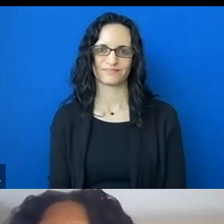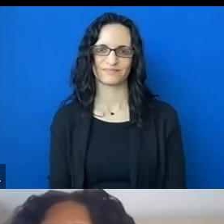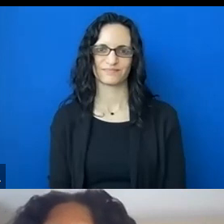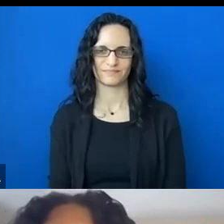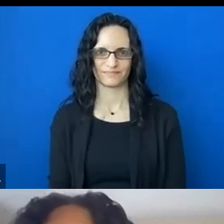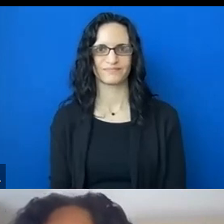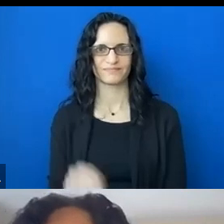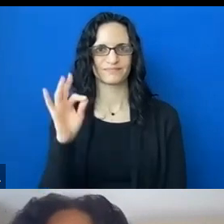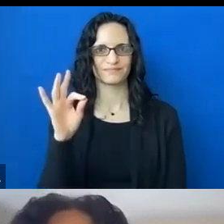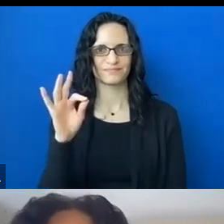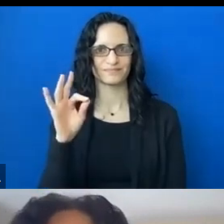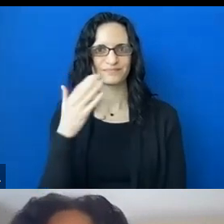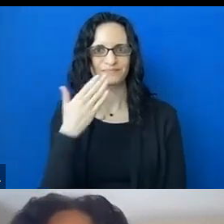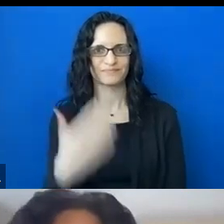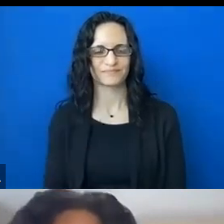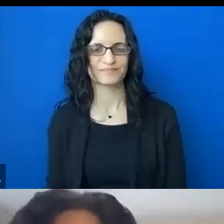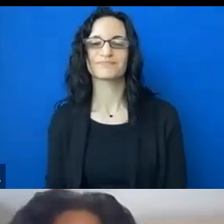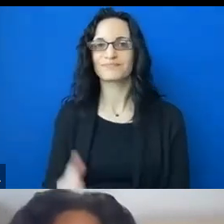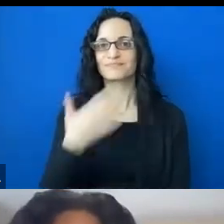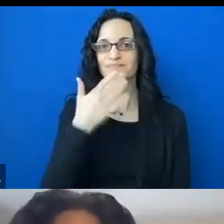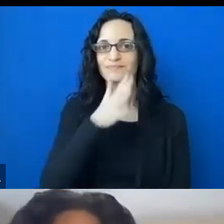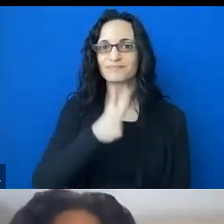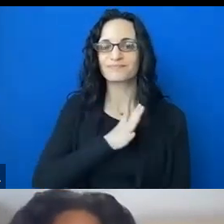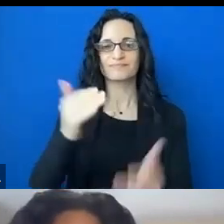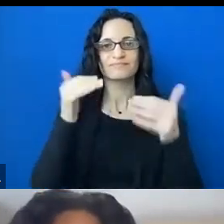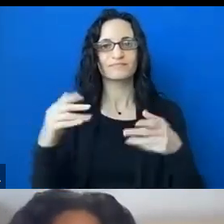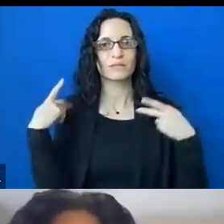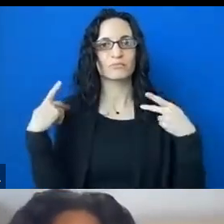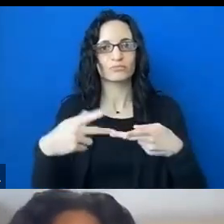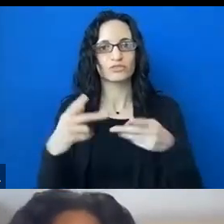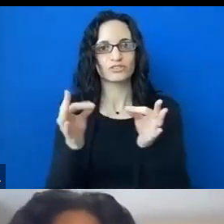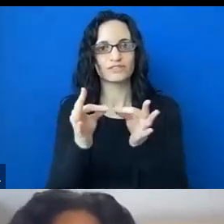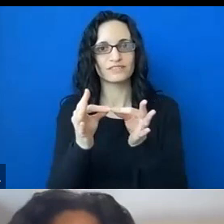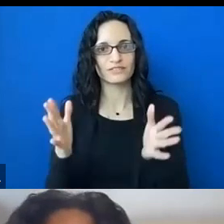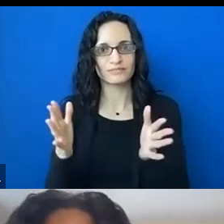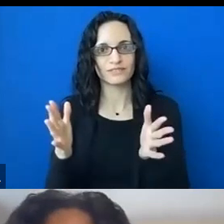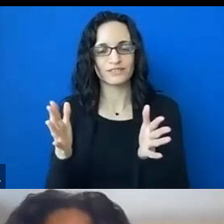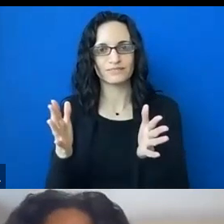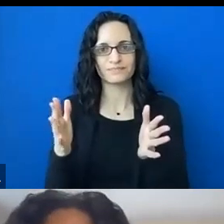Thank you. Thank you, ma'am. Our Portuguese interpreter is Christiane Lettner.